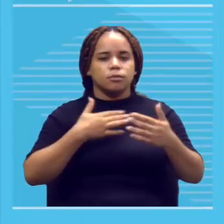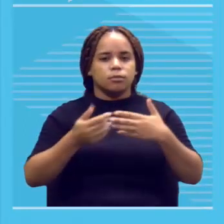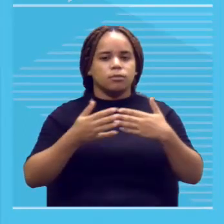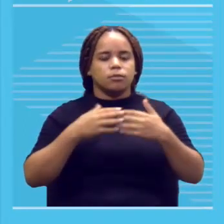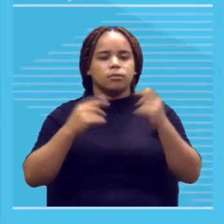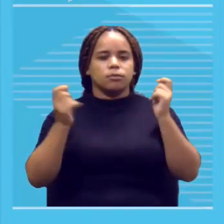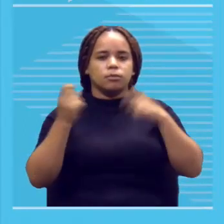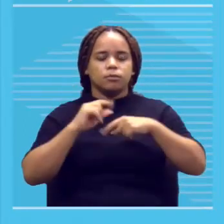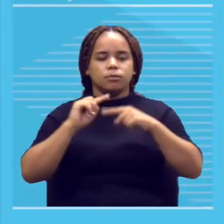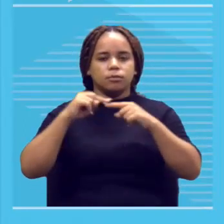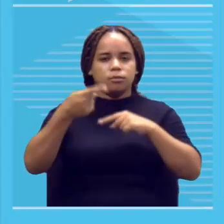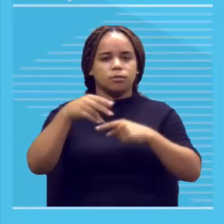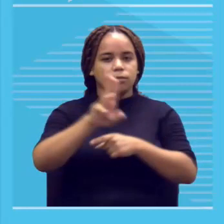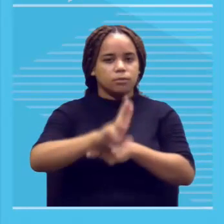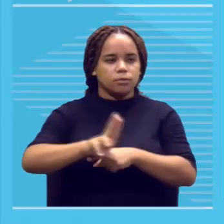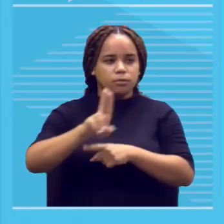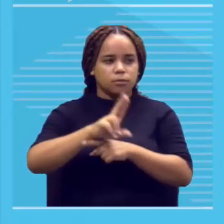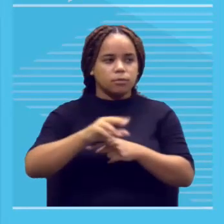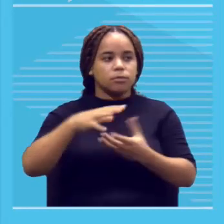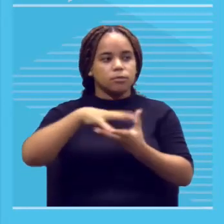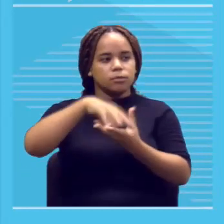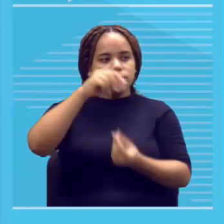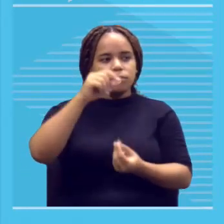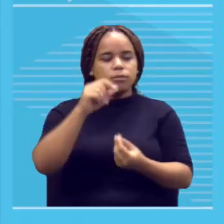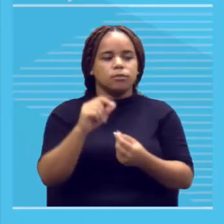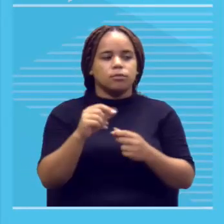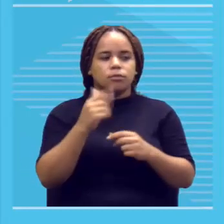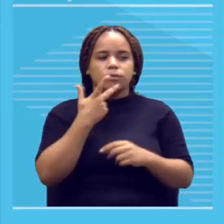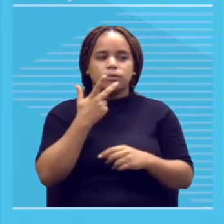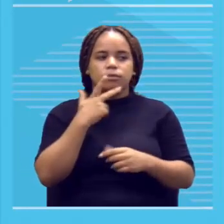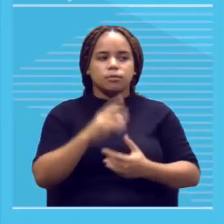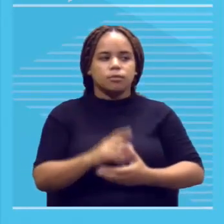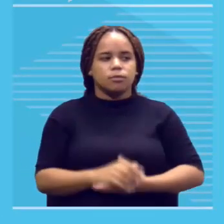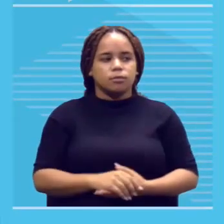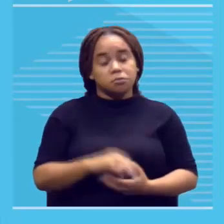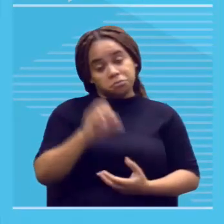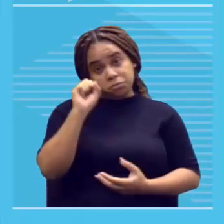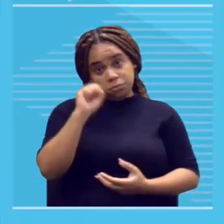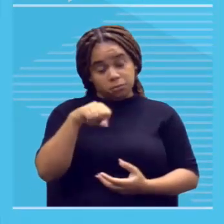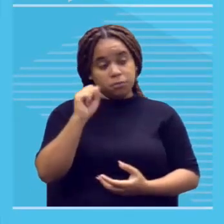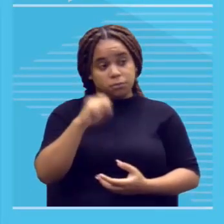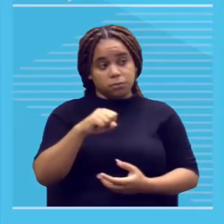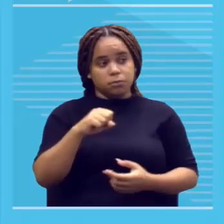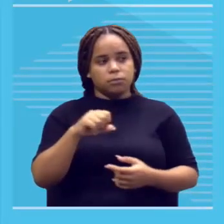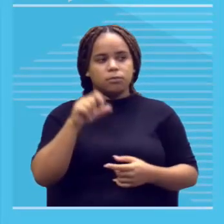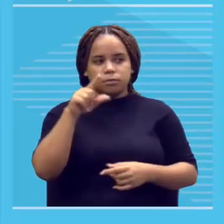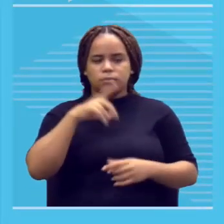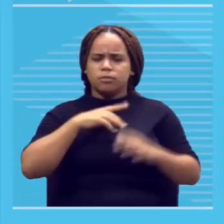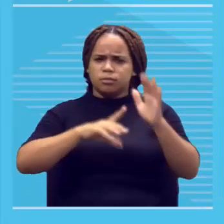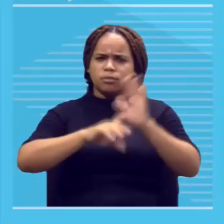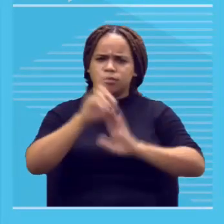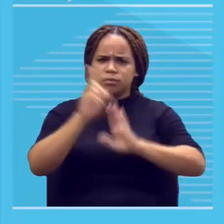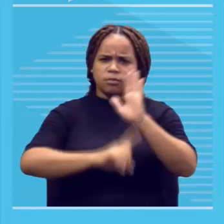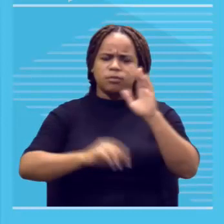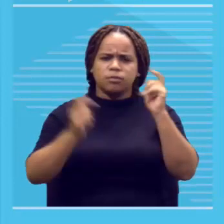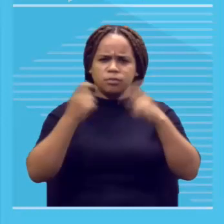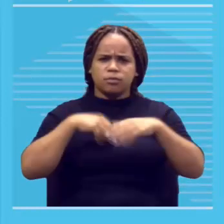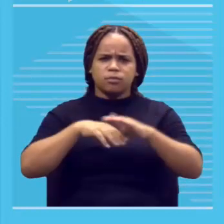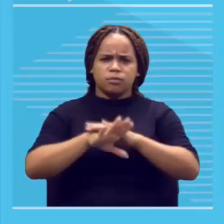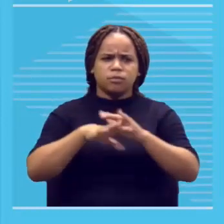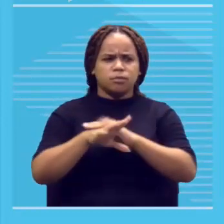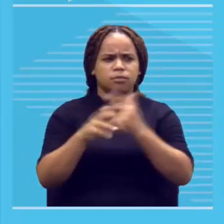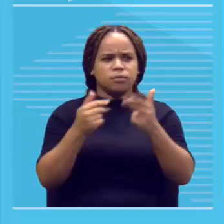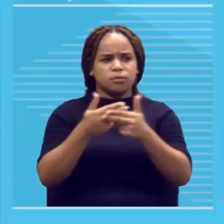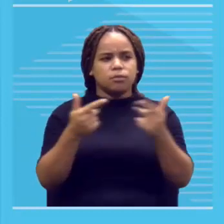utilizar depois os espíritos respondem assim ó sim você tem o direito de acumular bens